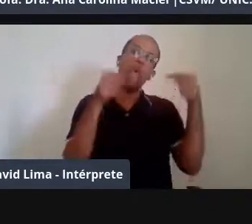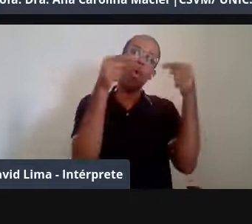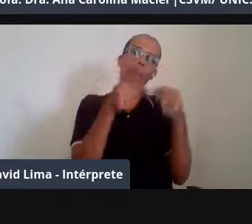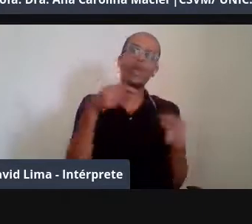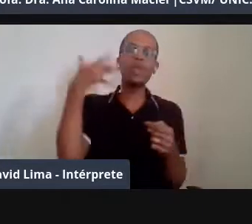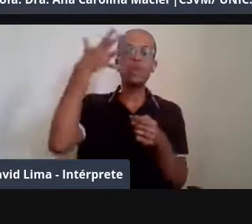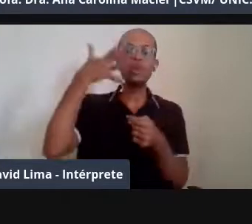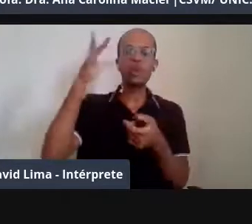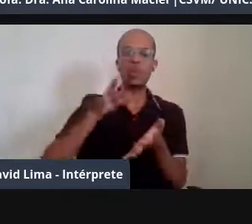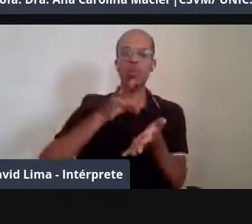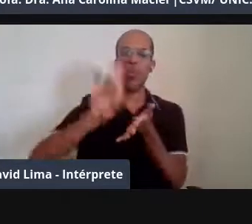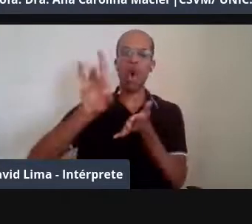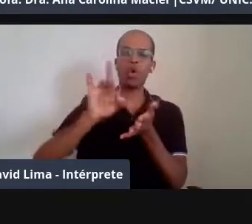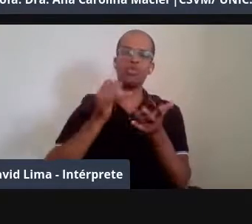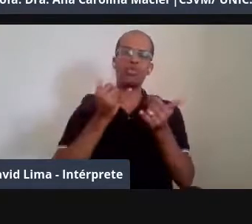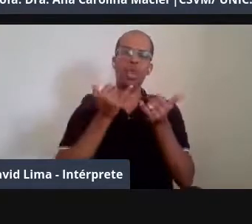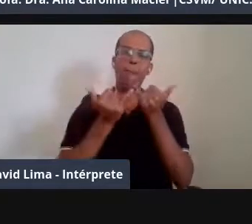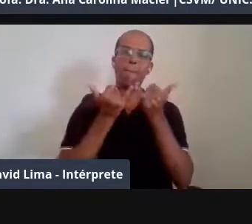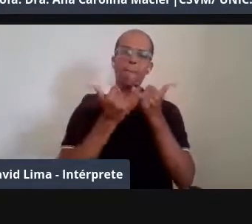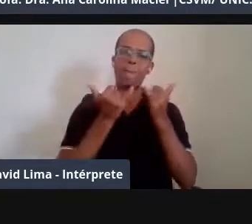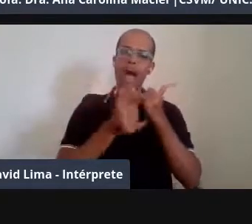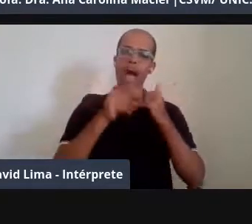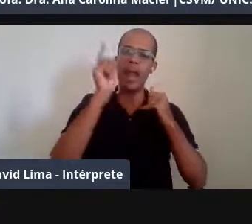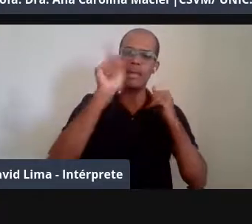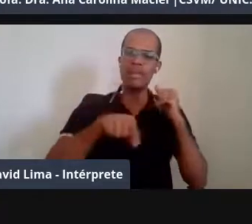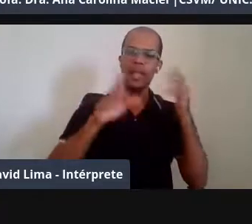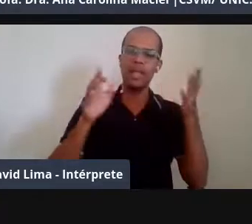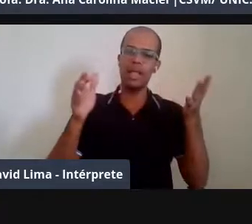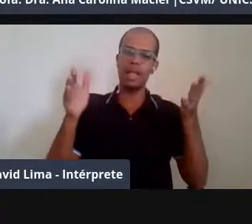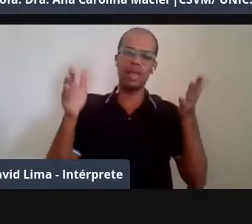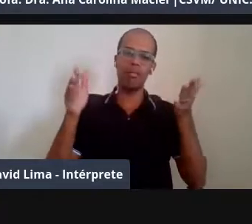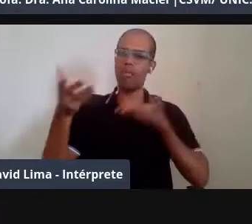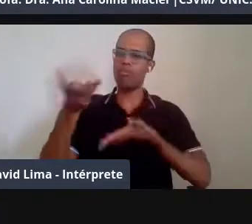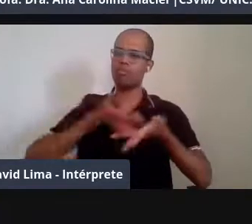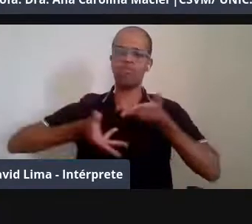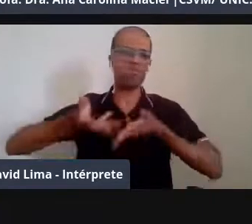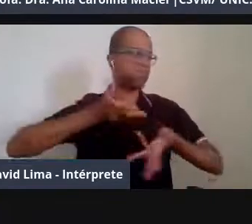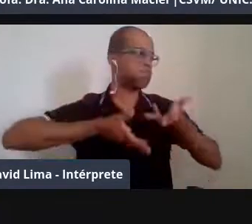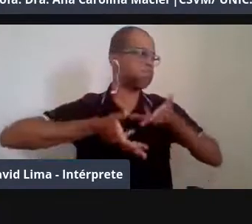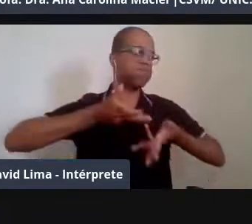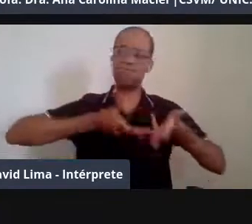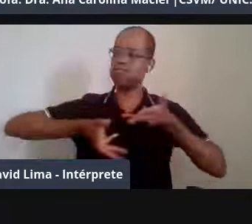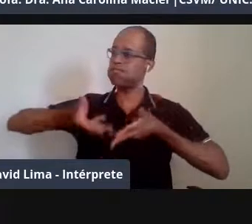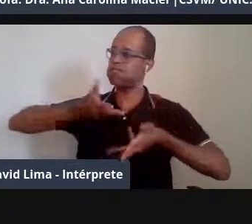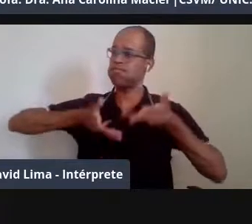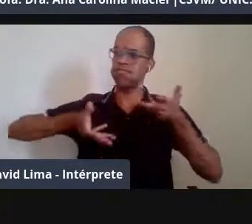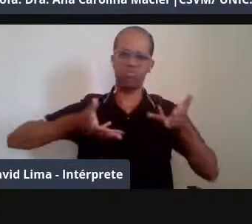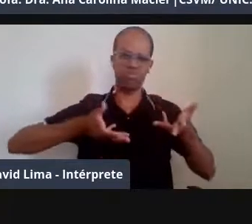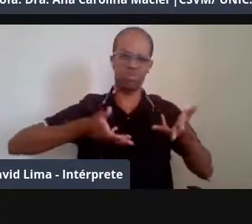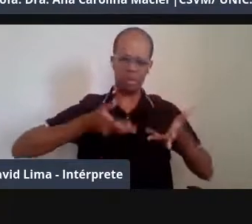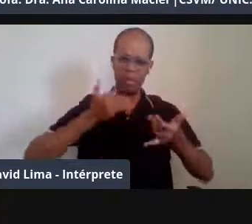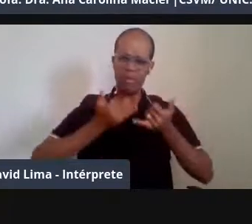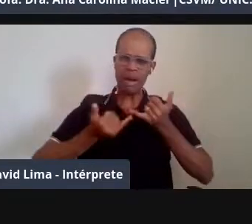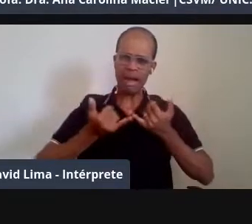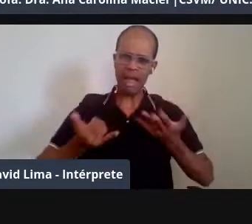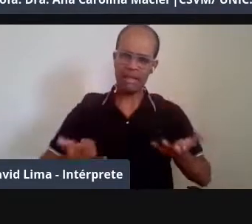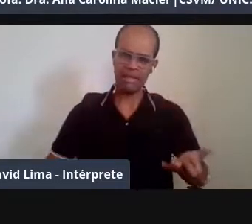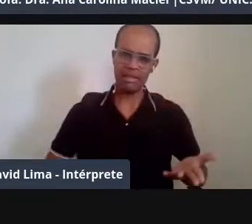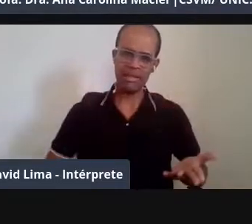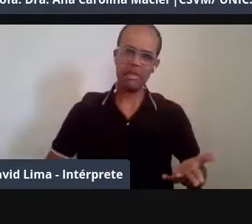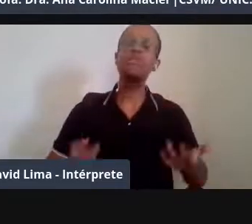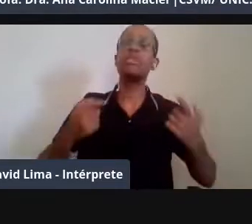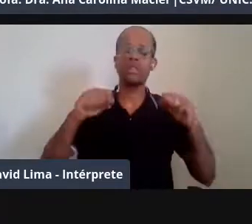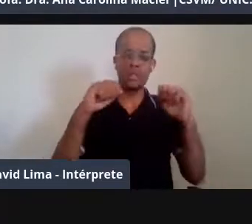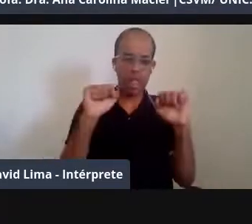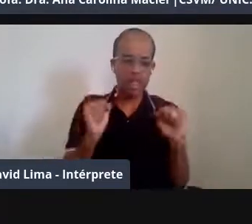do ódio parece que virou uma máxima dos relacionamentos humanos, Né? Eu acho que é possível que a gente defenda